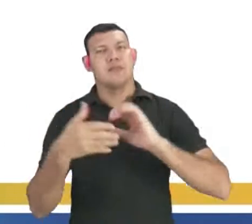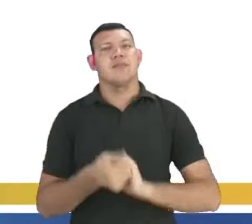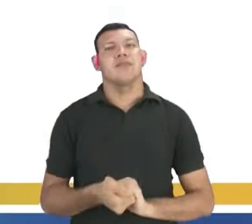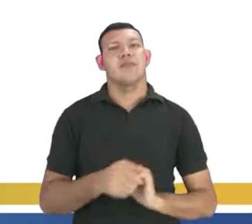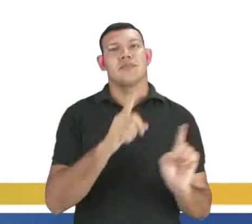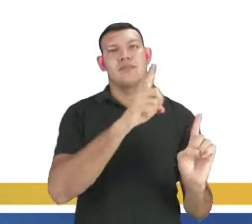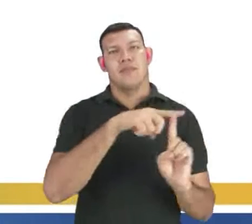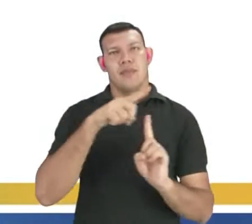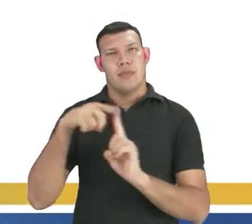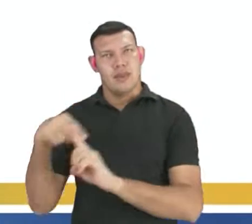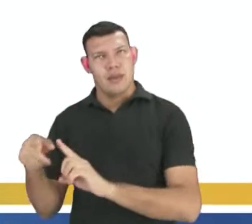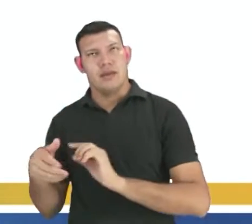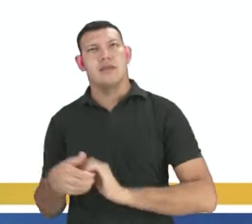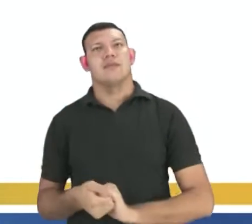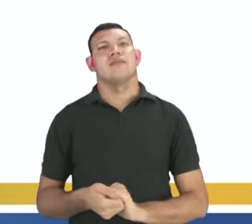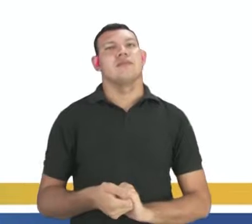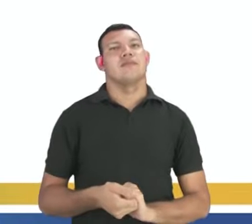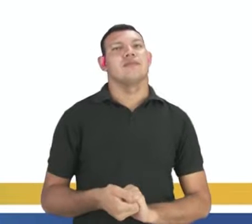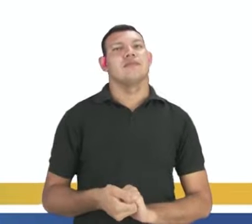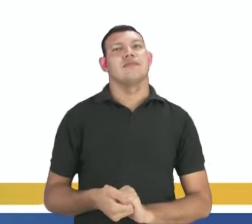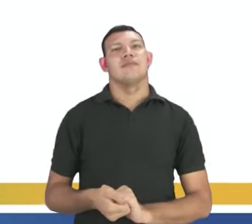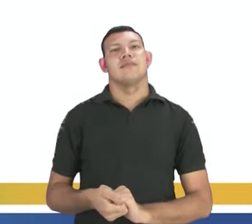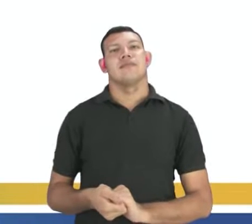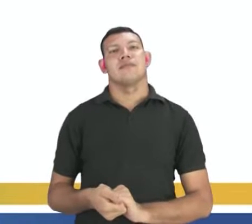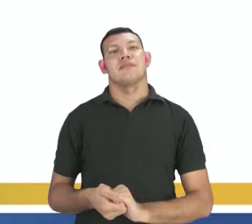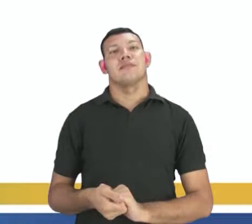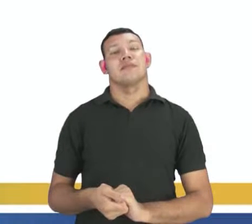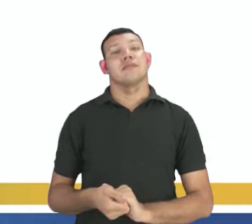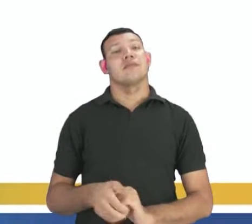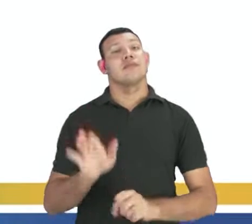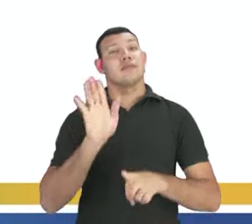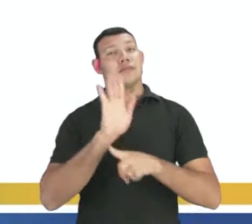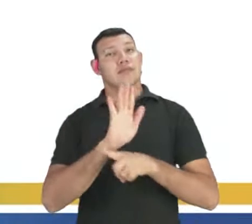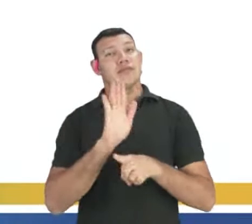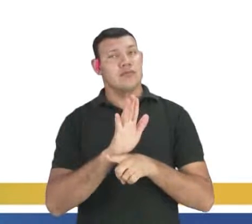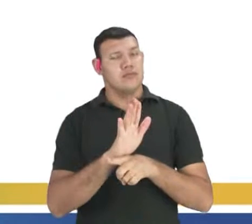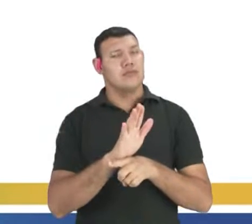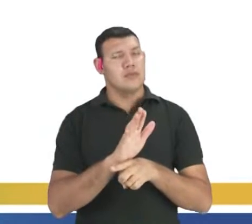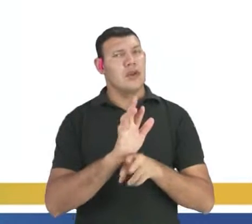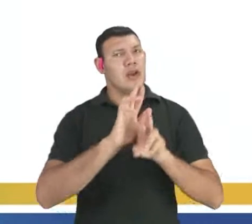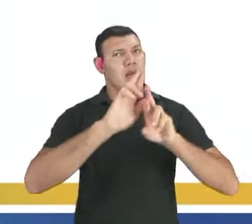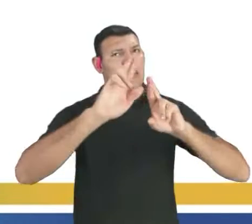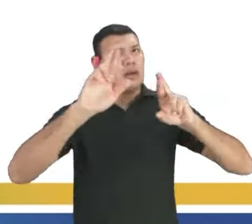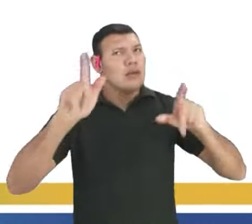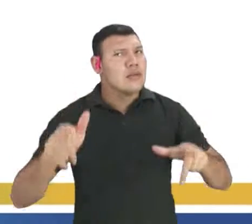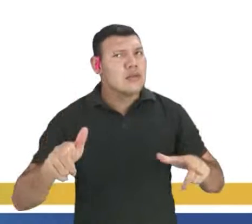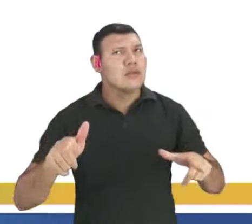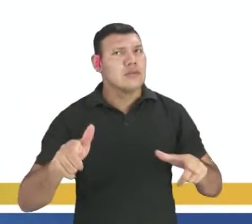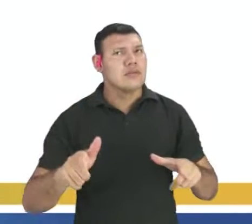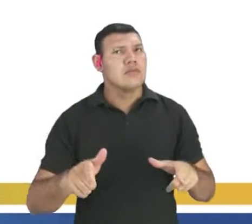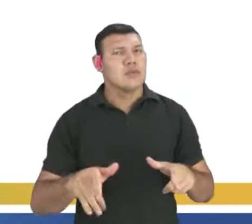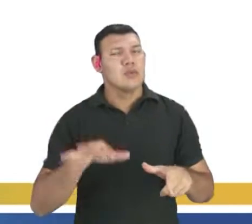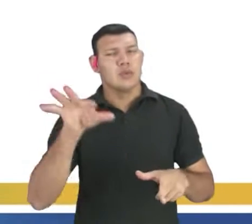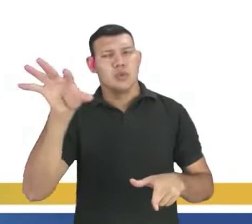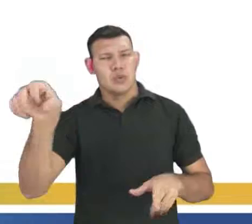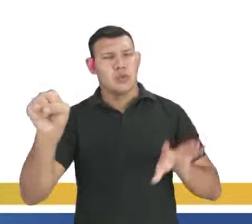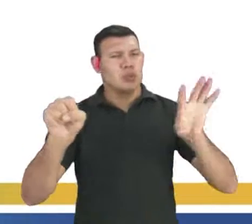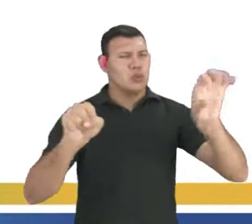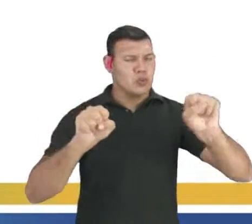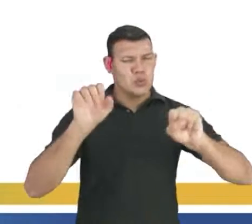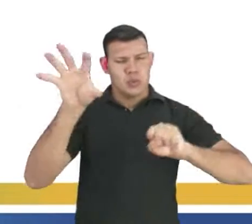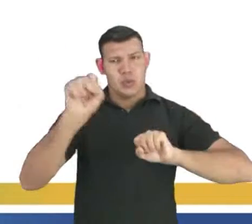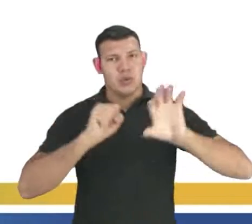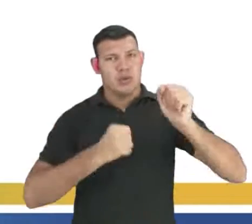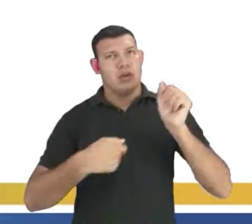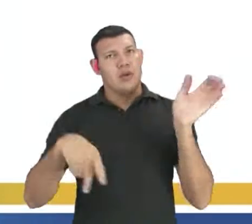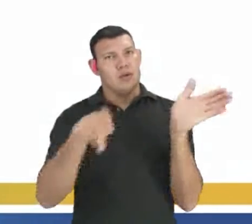em questão, né? E isso ajuda a distinguir e trazer a essência de cada luta,